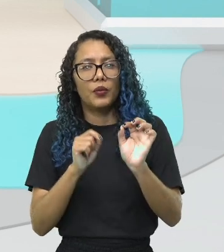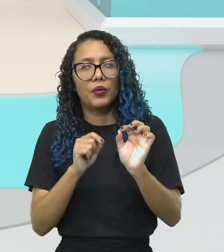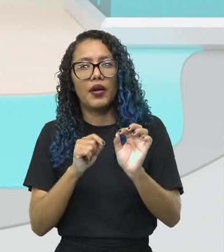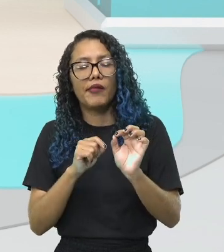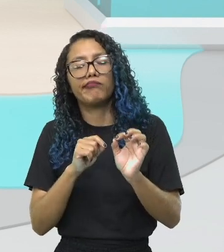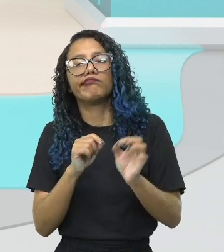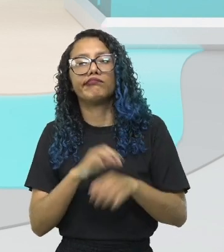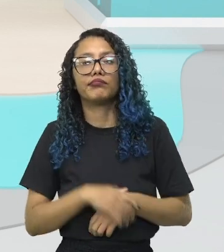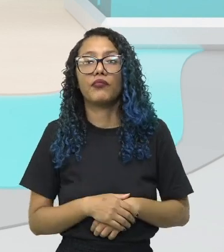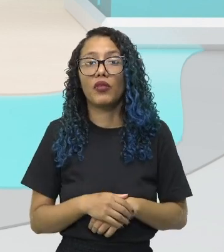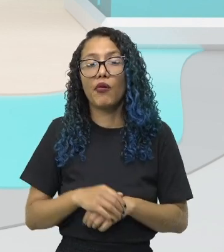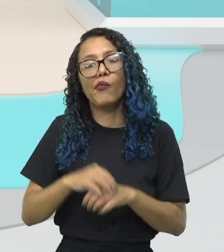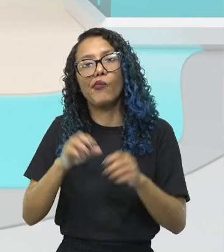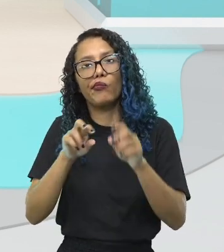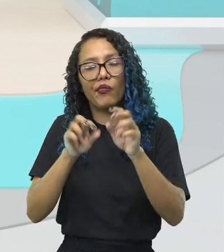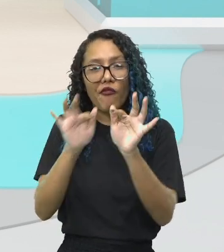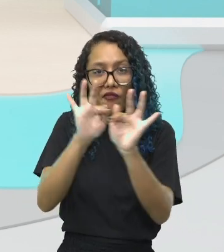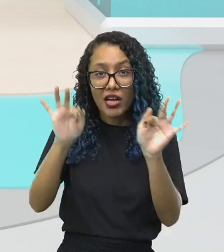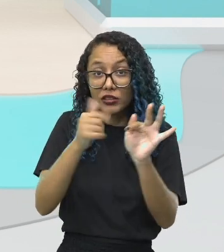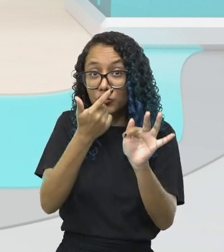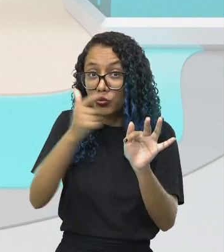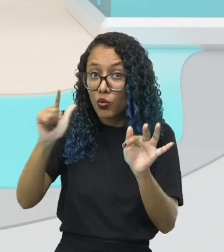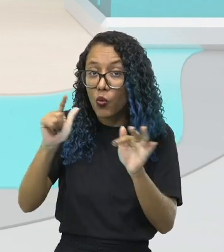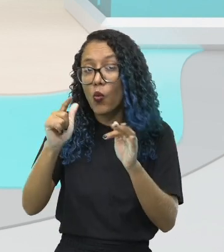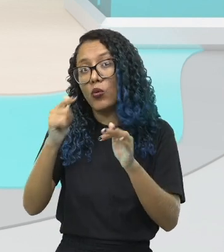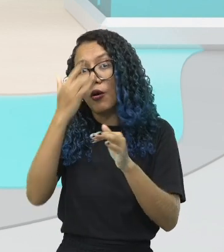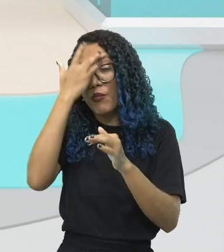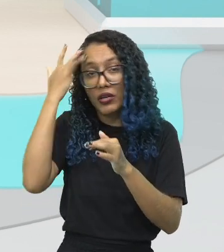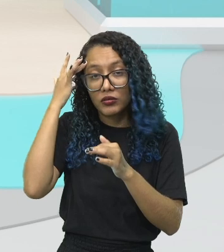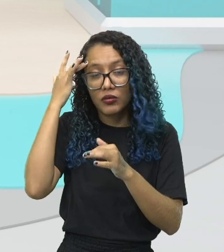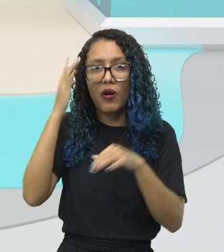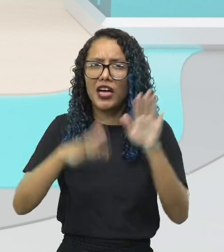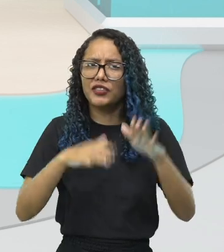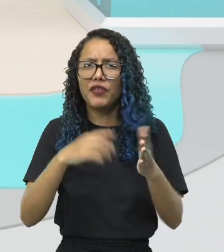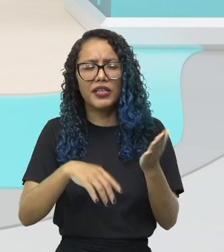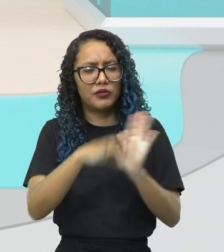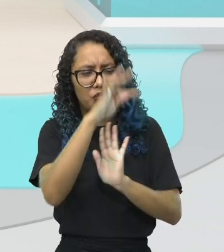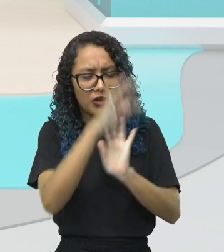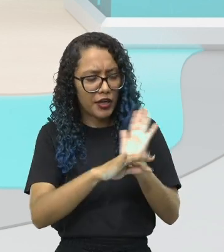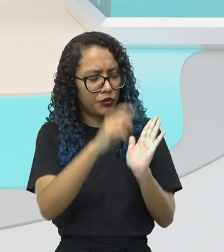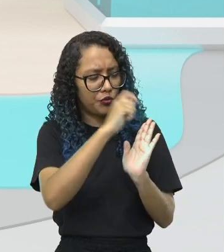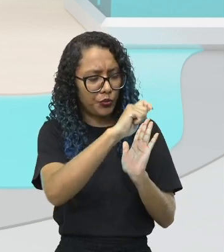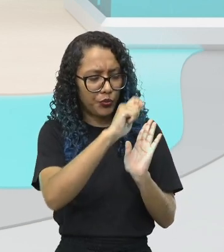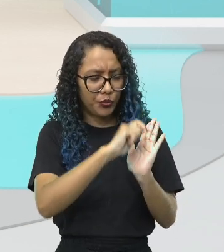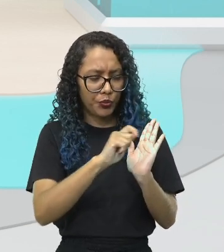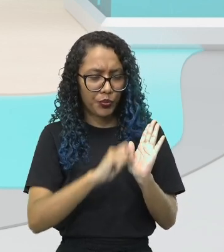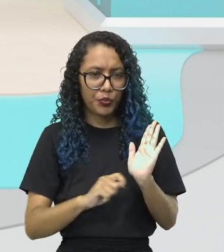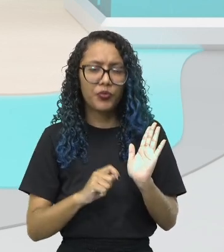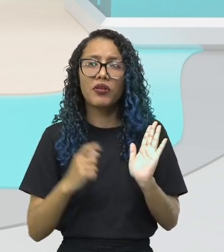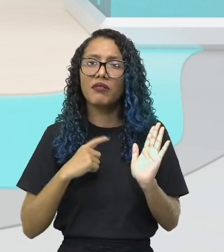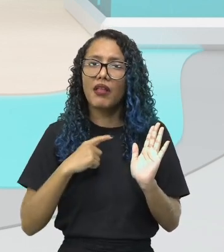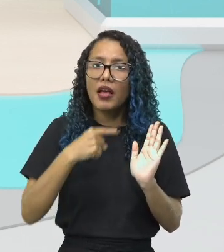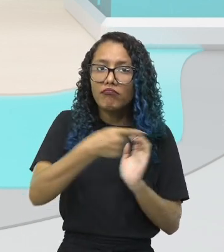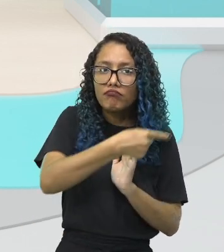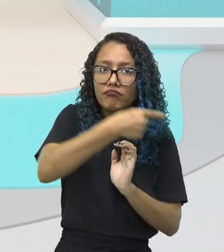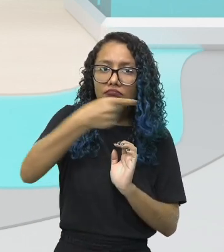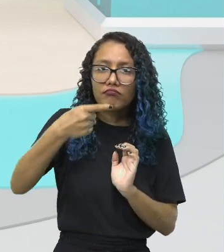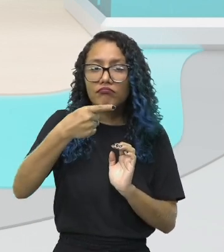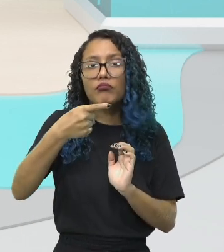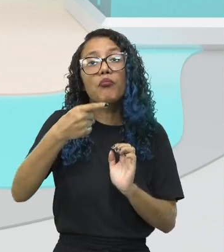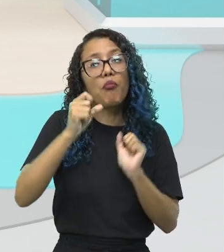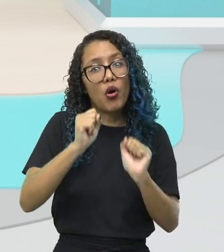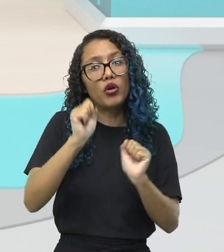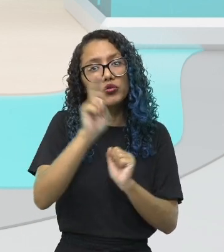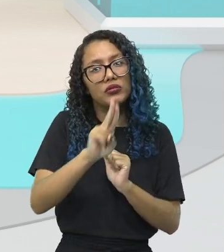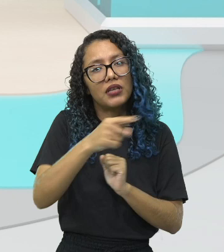fala do personagem, né? Às vezes, lá quando está falando na escrita, um texto narrativo, aparece muito no travessão, mas também